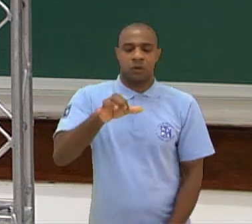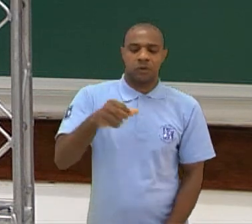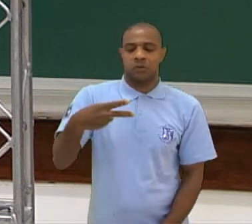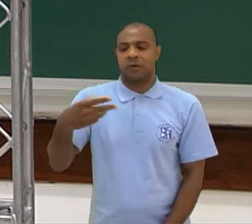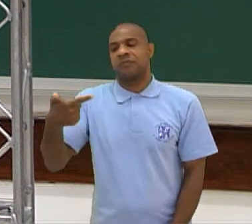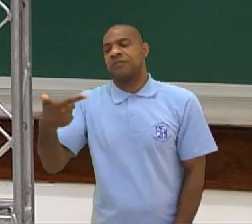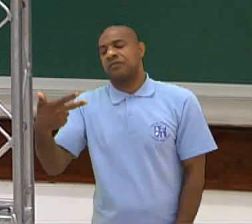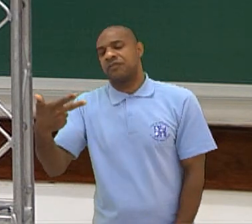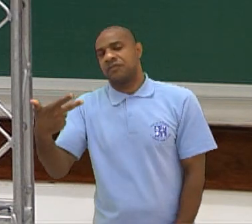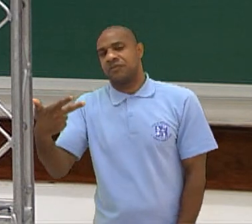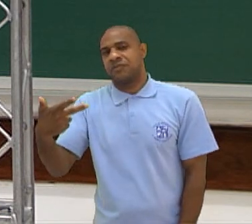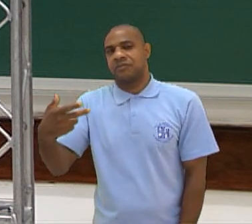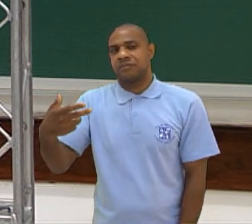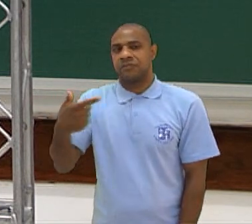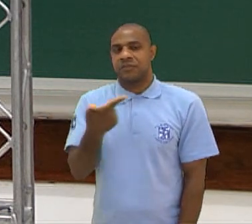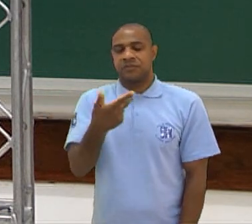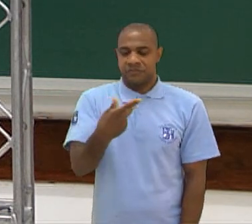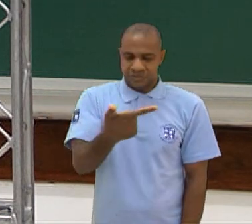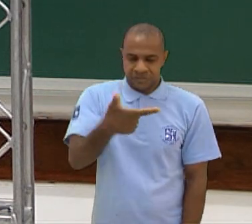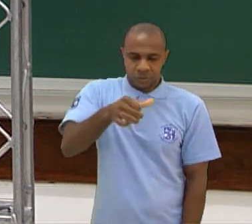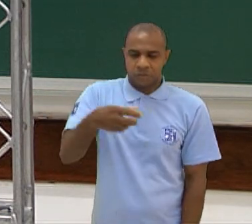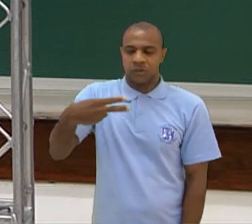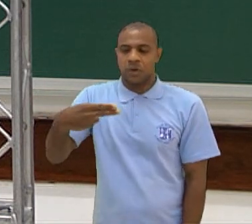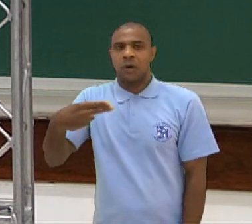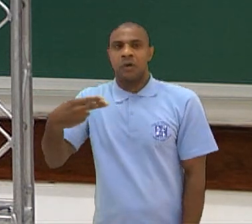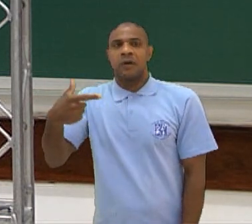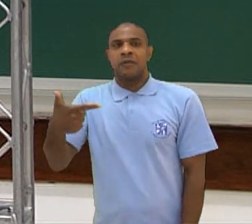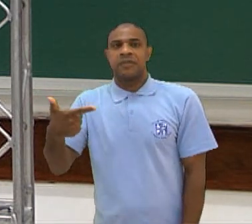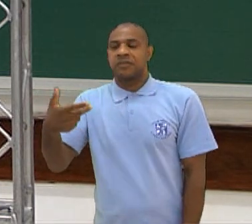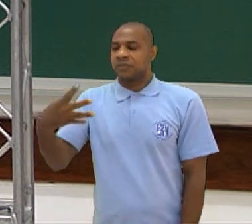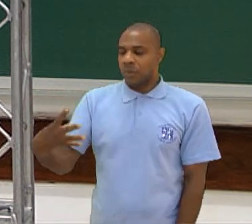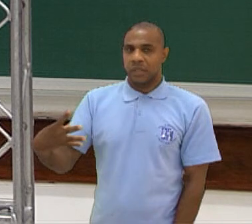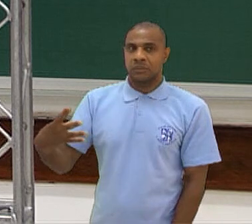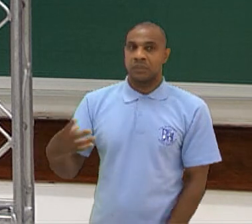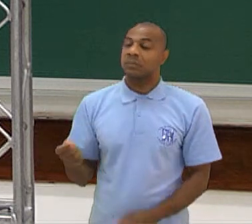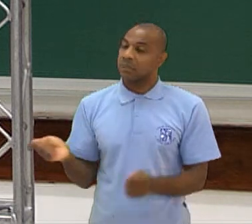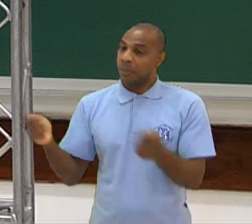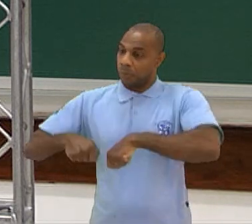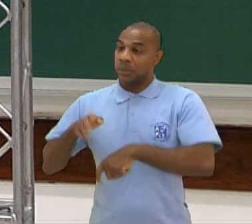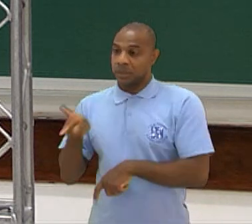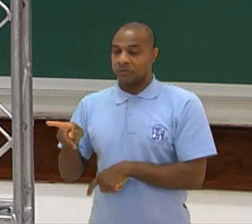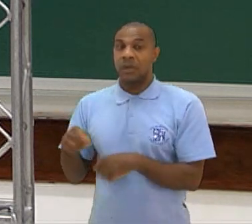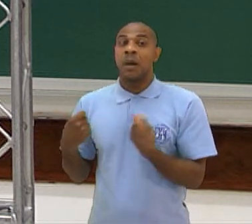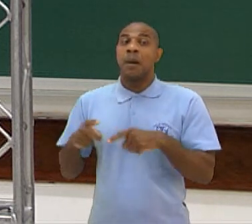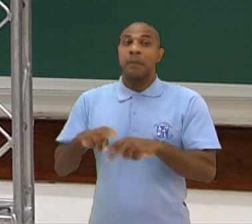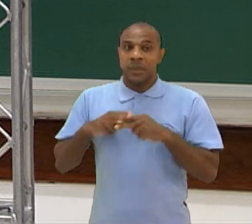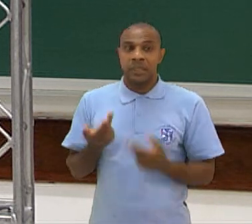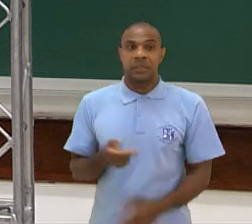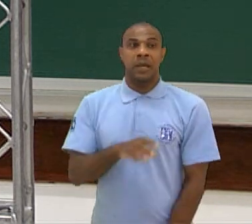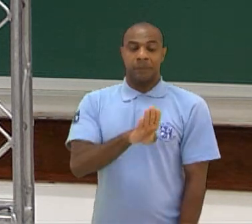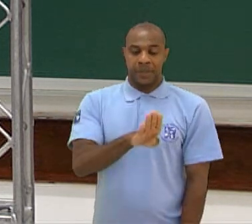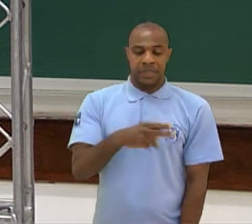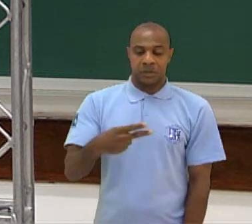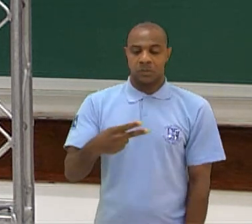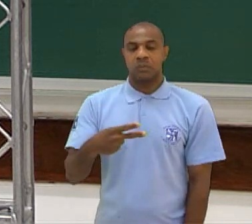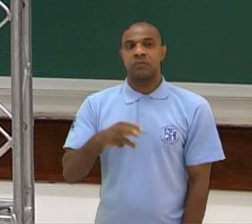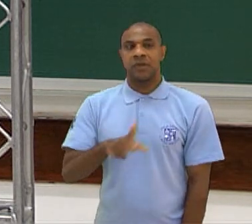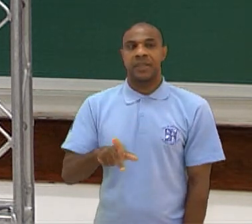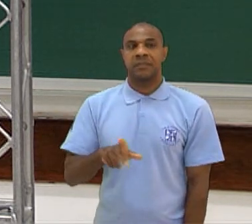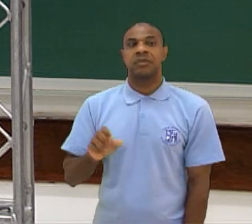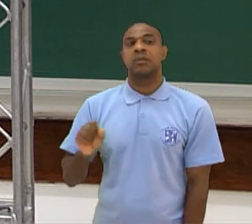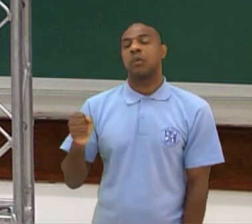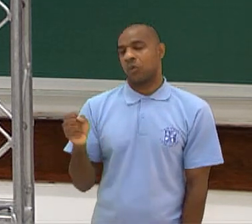A tem que ser igual a 6 e o B tem que ser diferente de 8. Atenção! Se o B for igual a